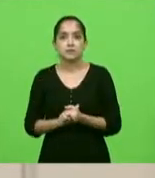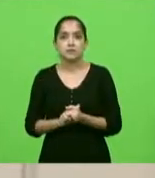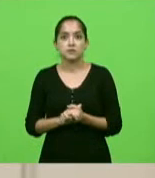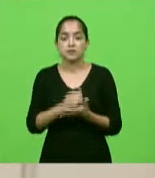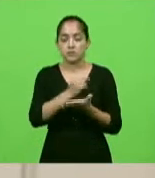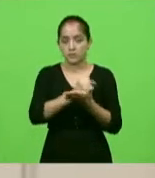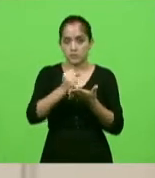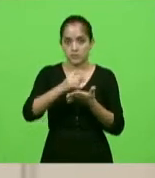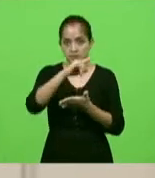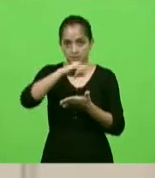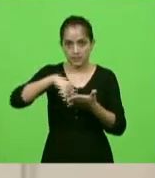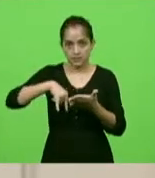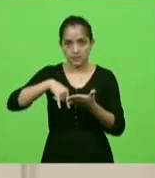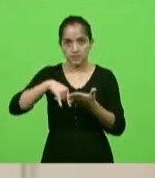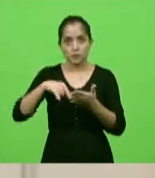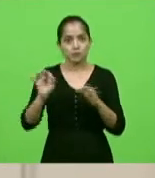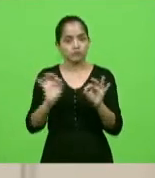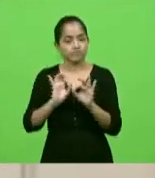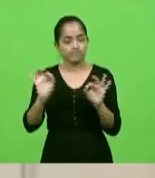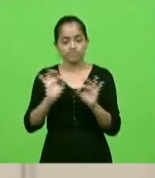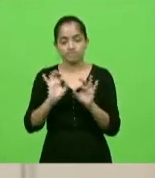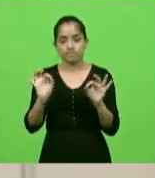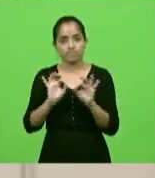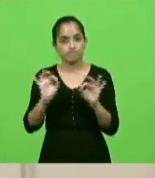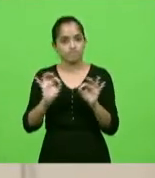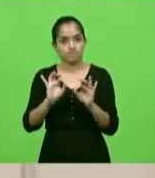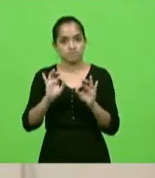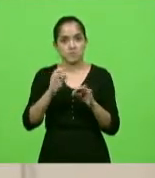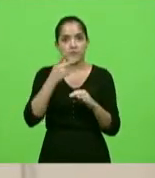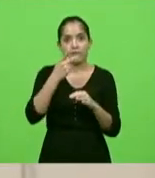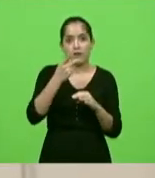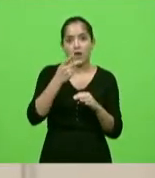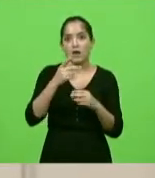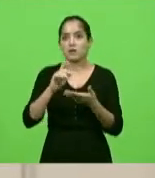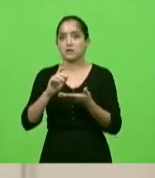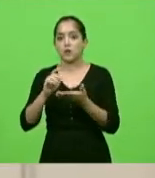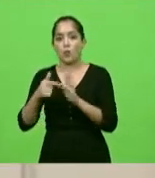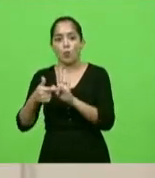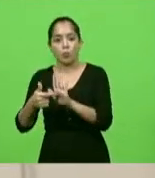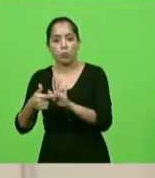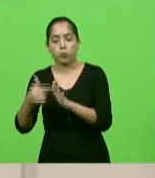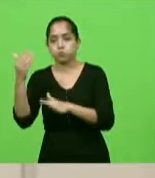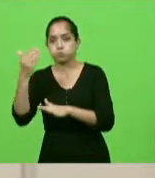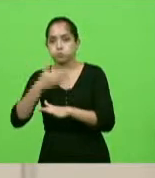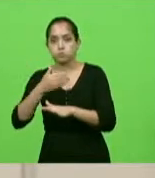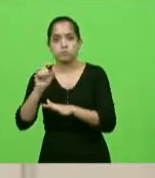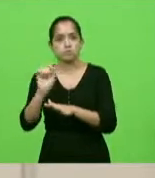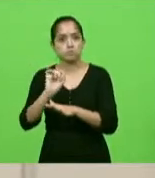contratação de nenhuma espécie, nem verbal, nem formal.